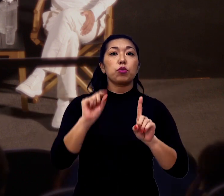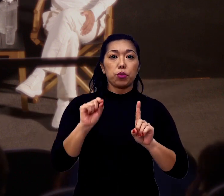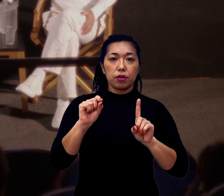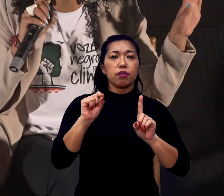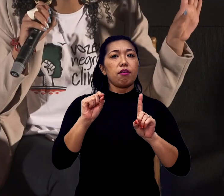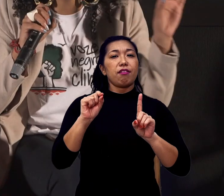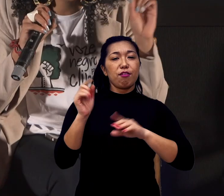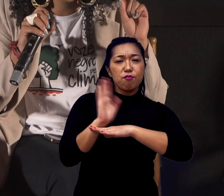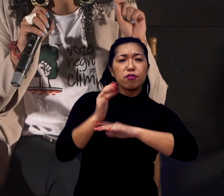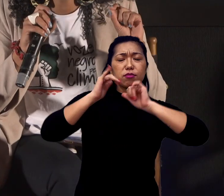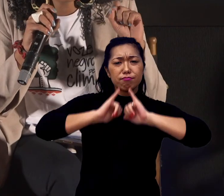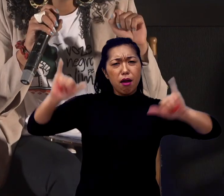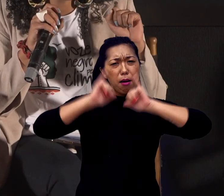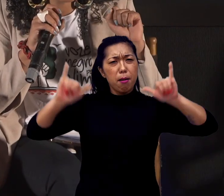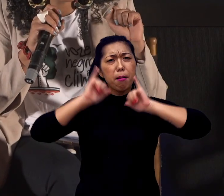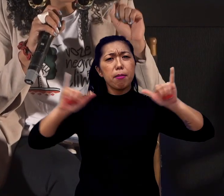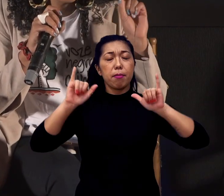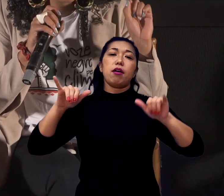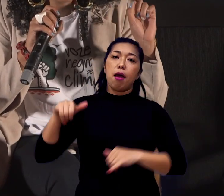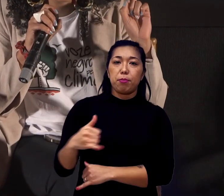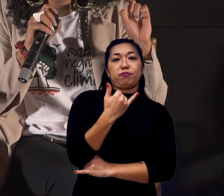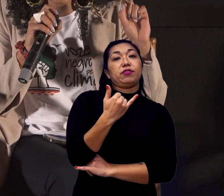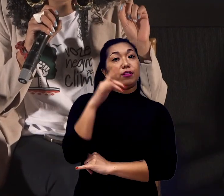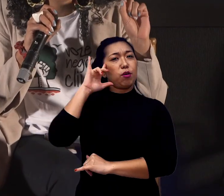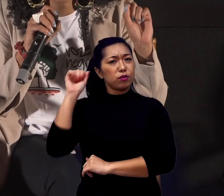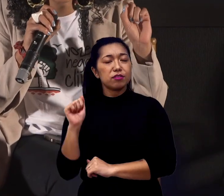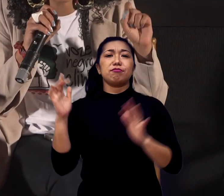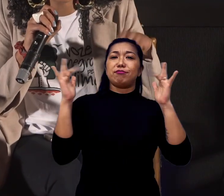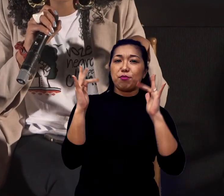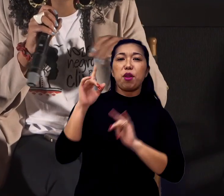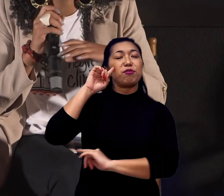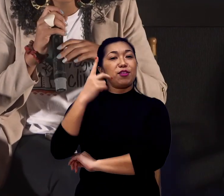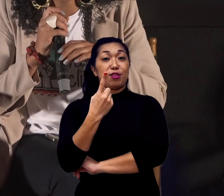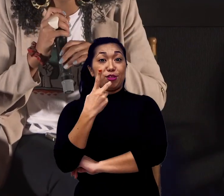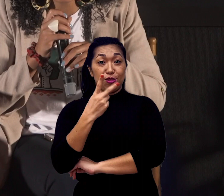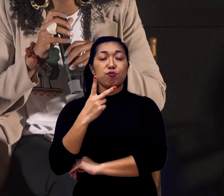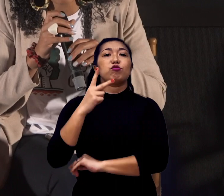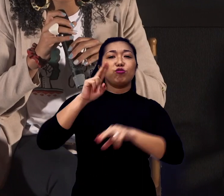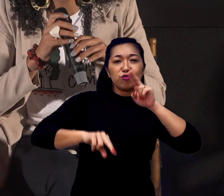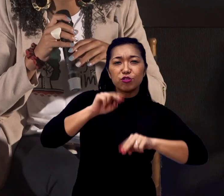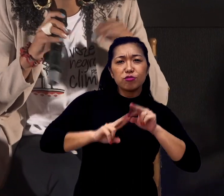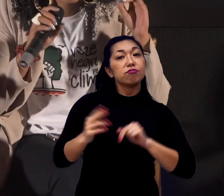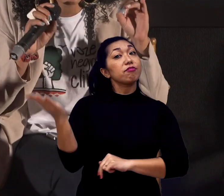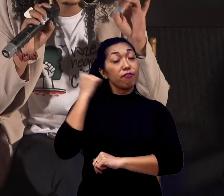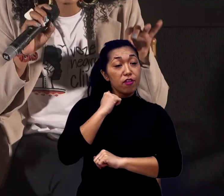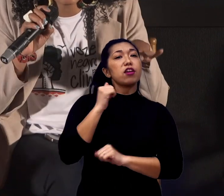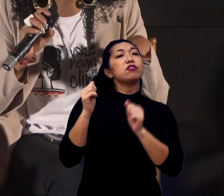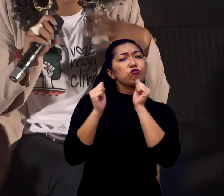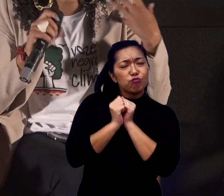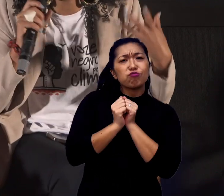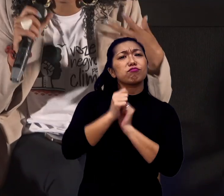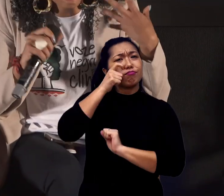quer mandar para todo mundo. Aproveita, gente. Dia dos Namorados, 12 de junho. Chama o crush climático. Bora